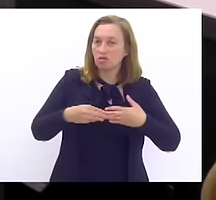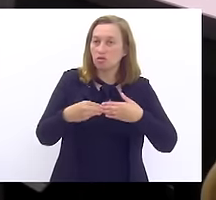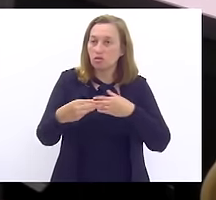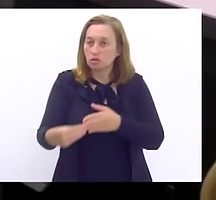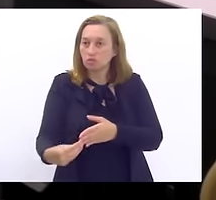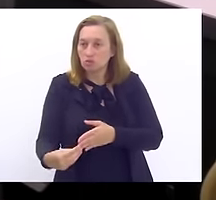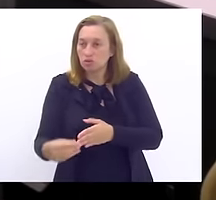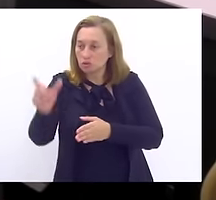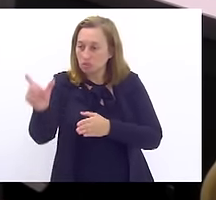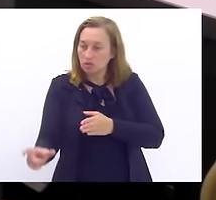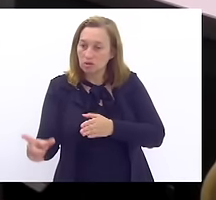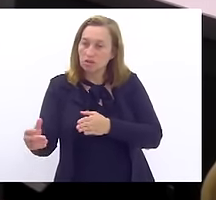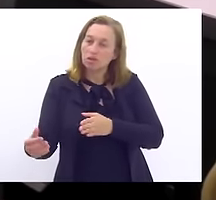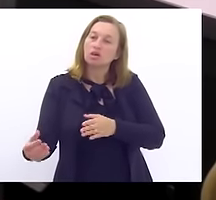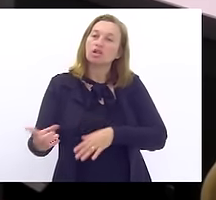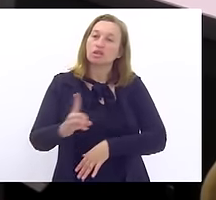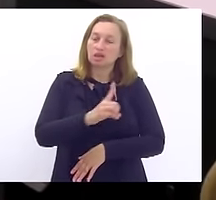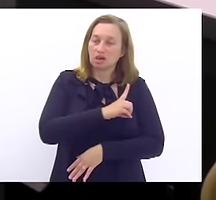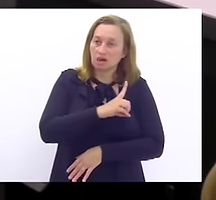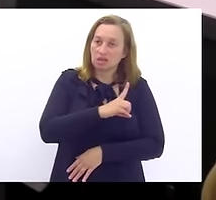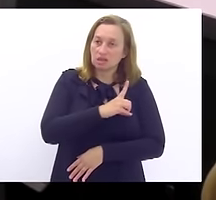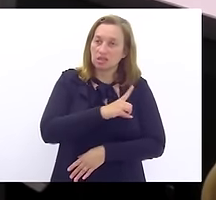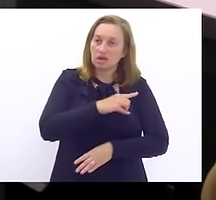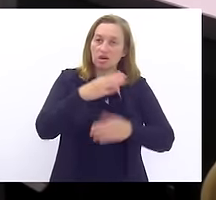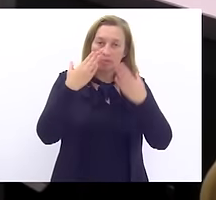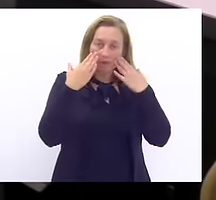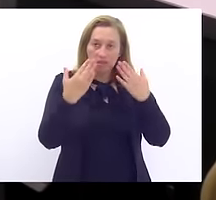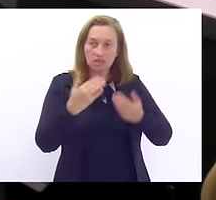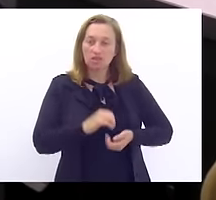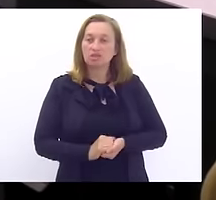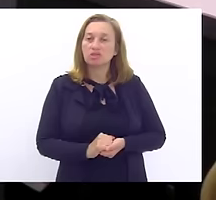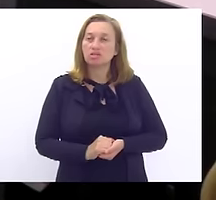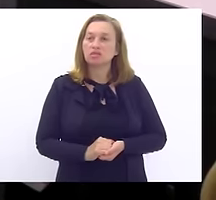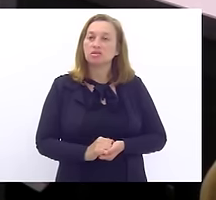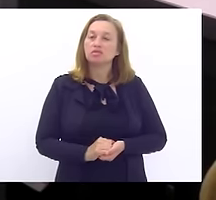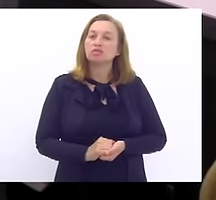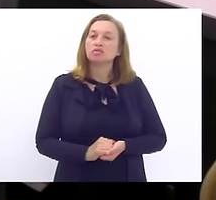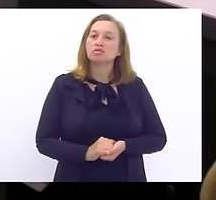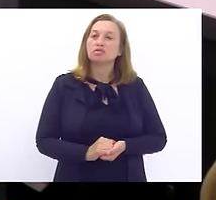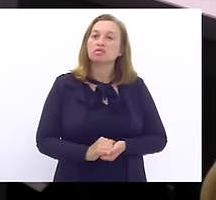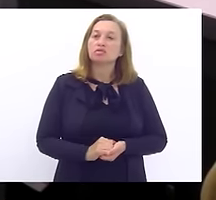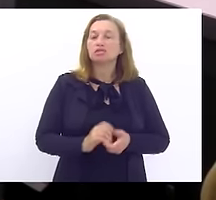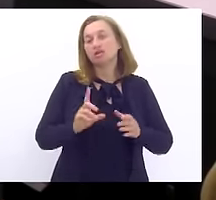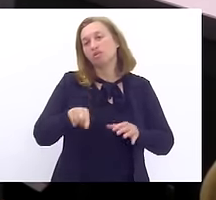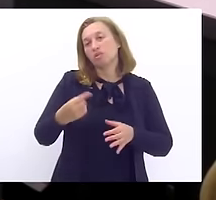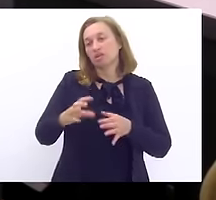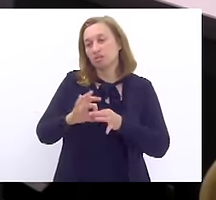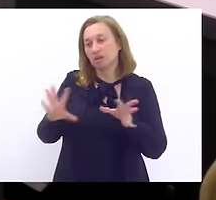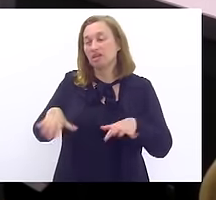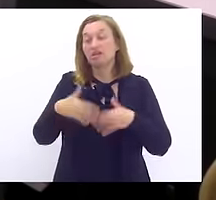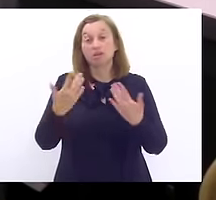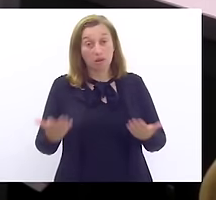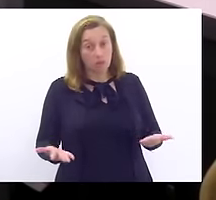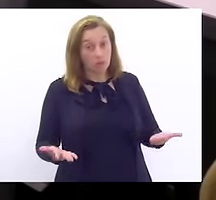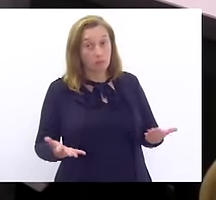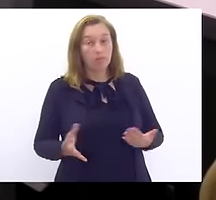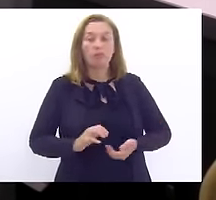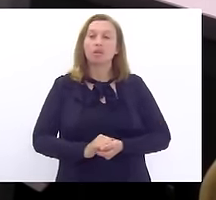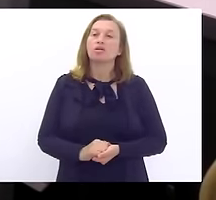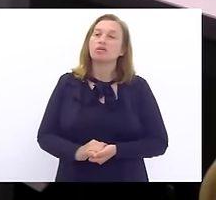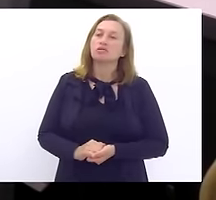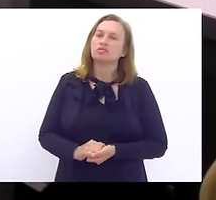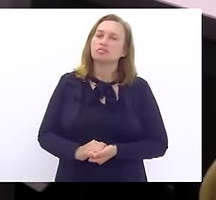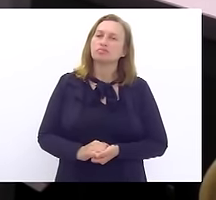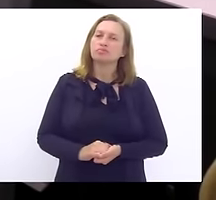confirmado leva para delegacia eles ficam lá apresentam se apresentam como integrante da identificação e são liberados Então nesse aspecto